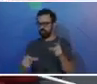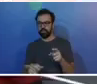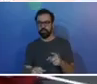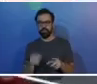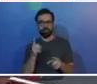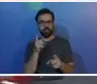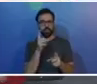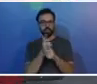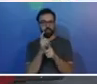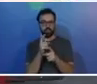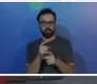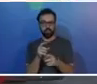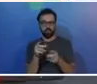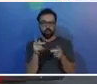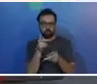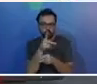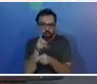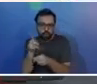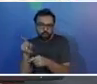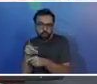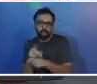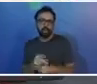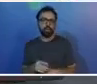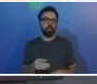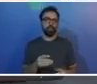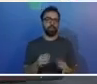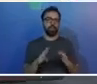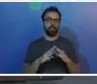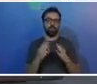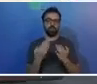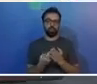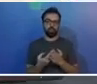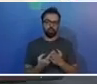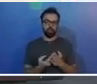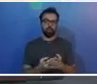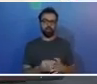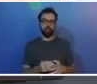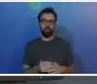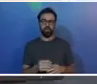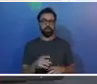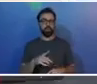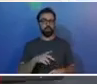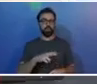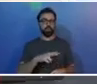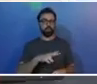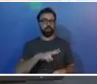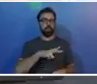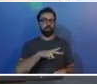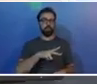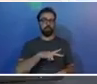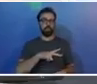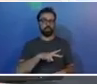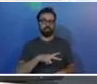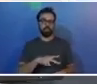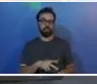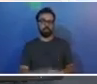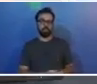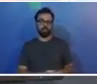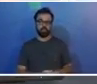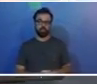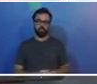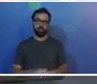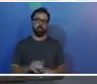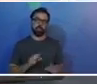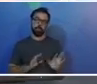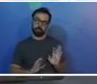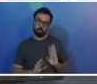umas estruturas melhores, certo? Que nós ainda não temos. Mas professores, a